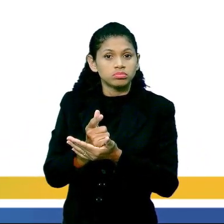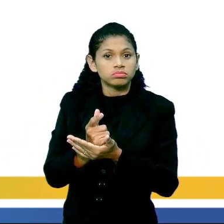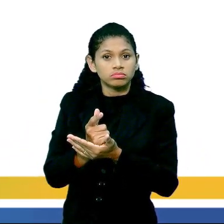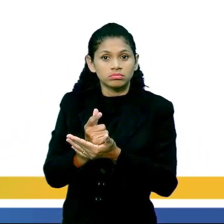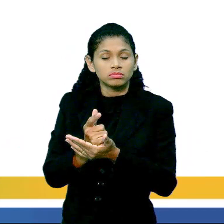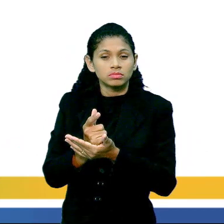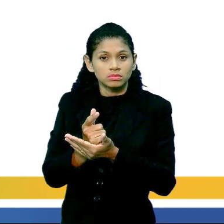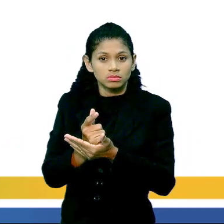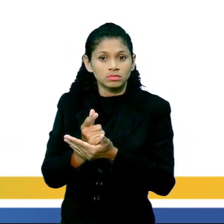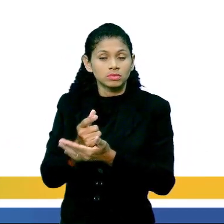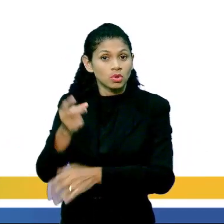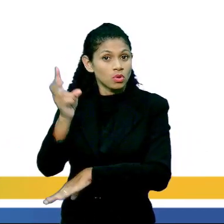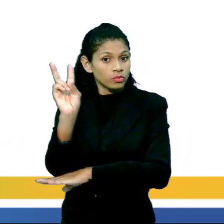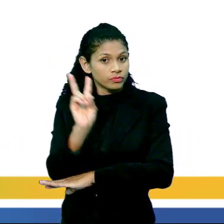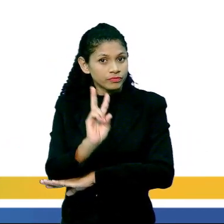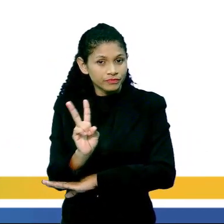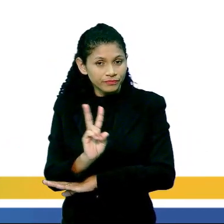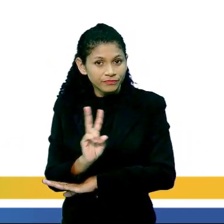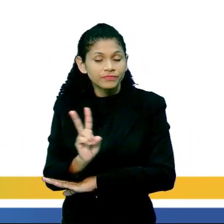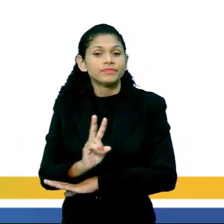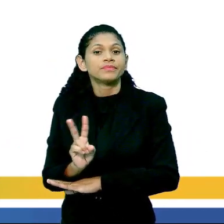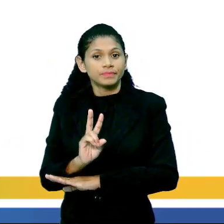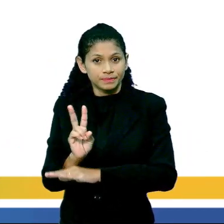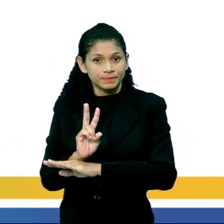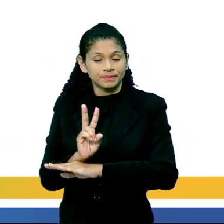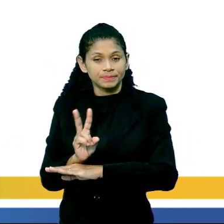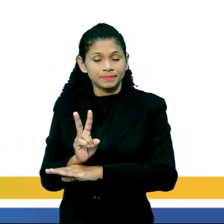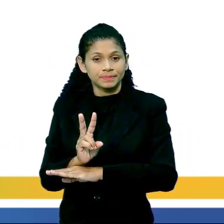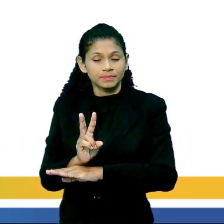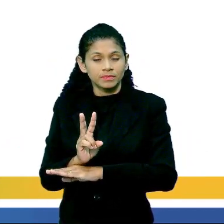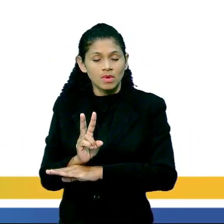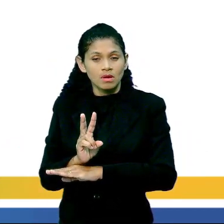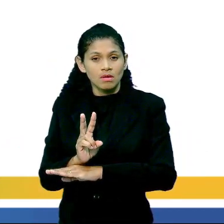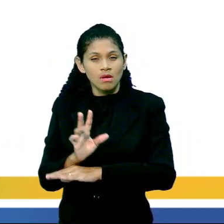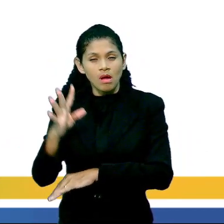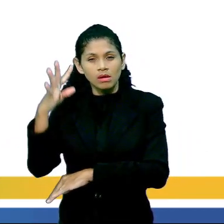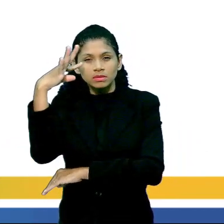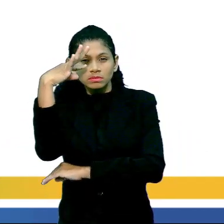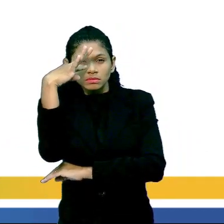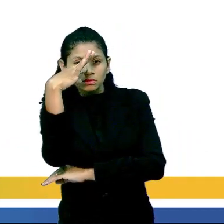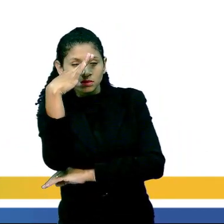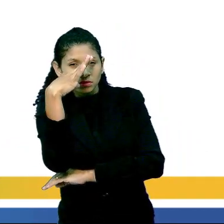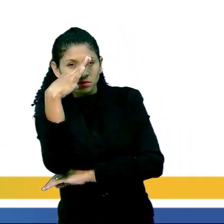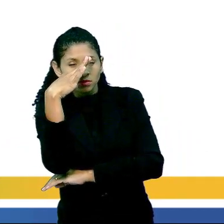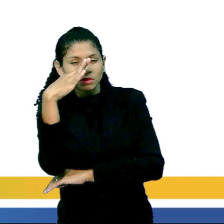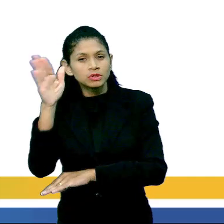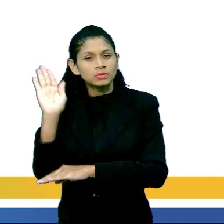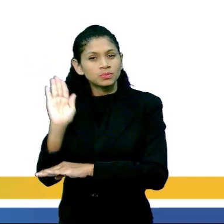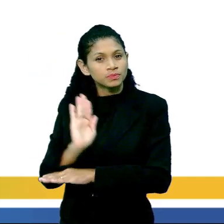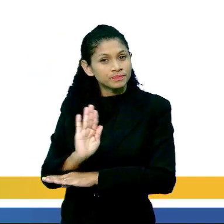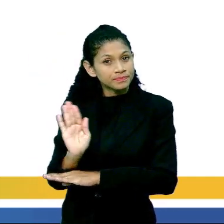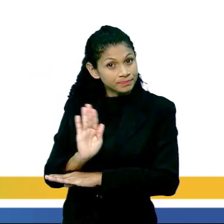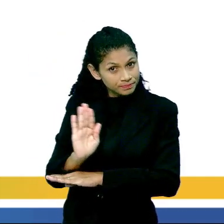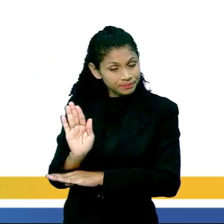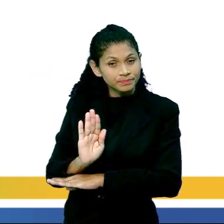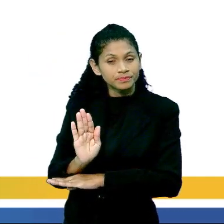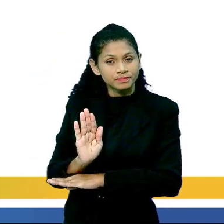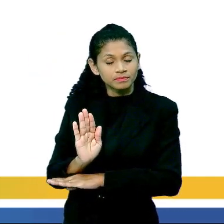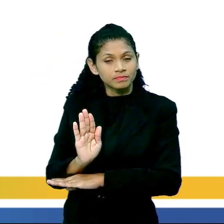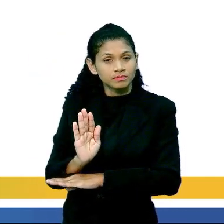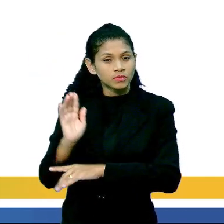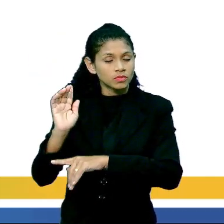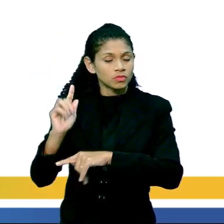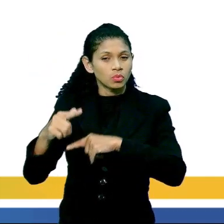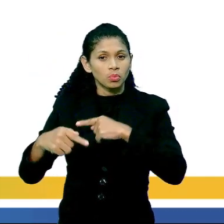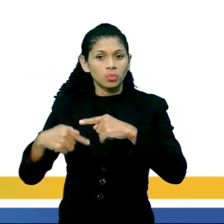Um vídeo cassete tá e ver um filme ver um programa um filme né um vídeo atrás do